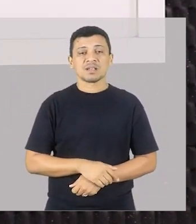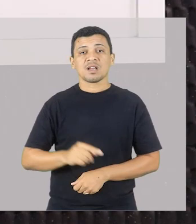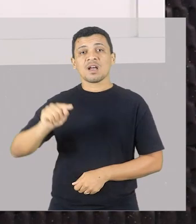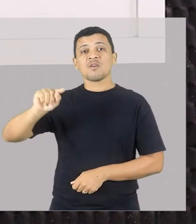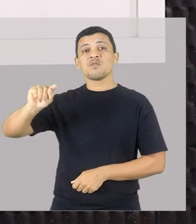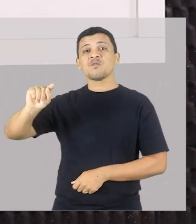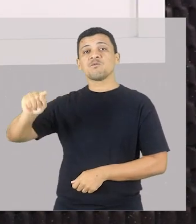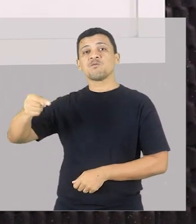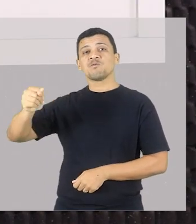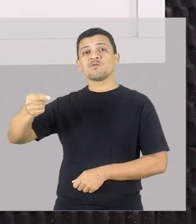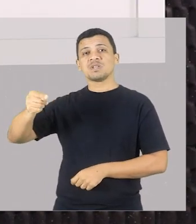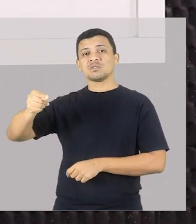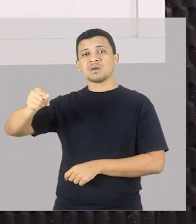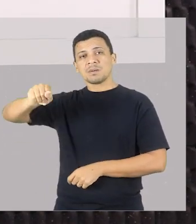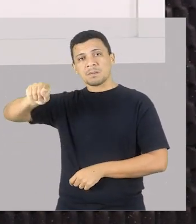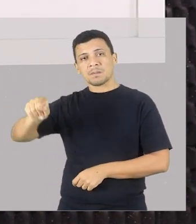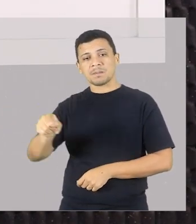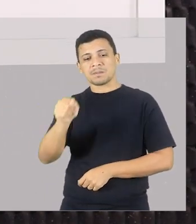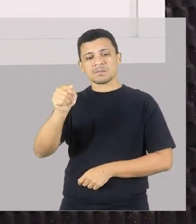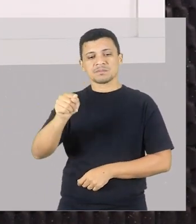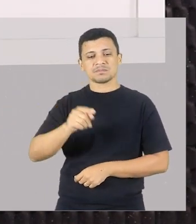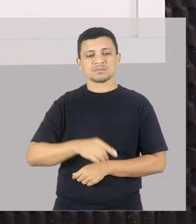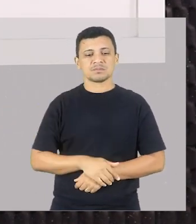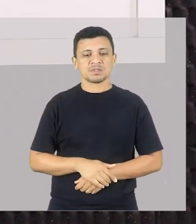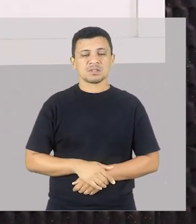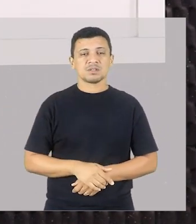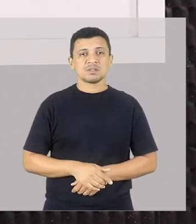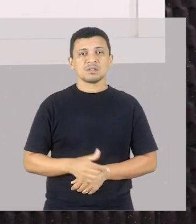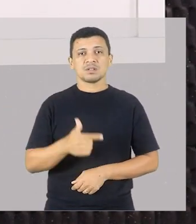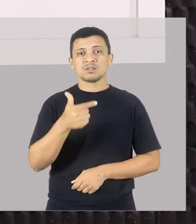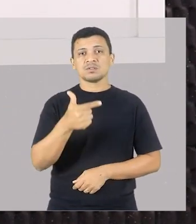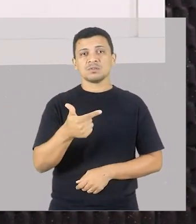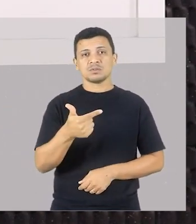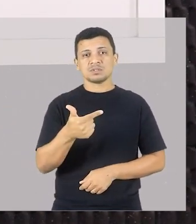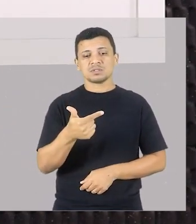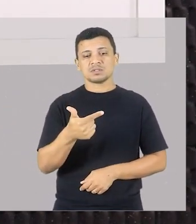uma casa para cá, ó. Isso aqui é a mesma coisa de